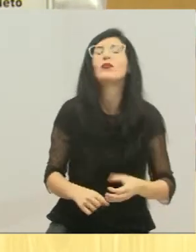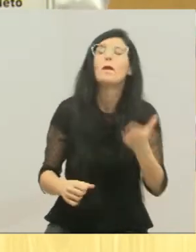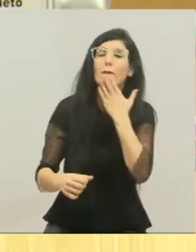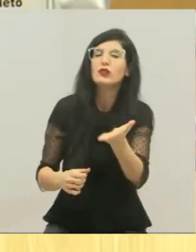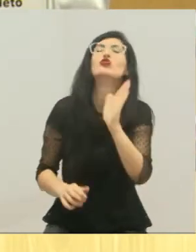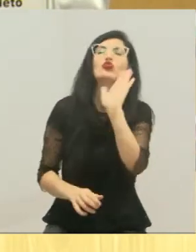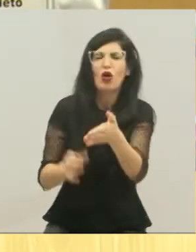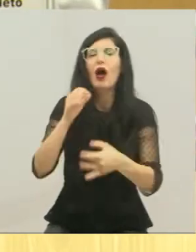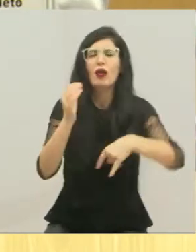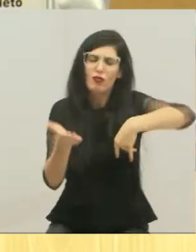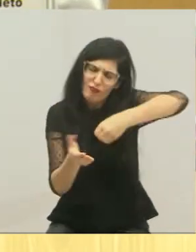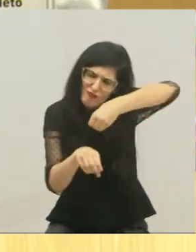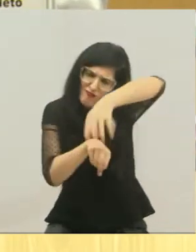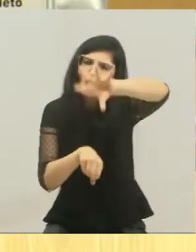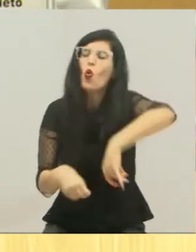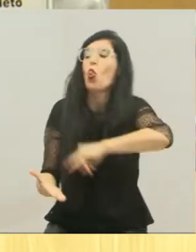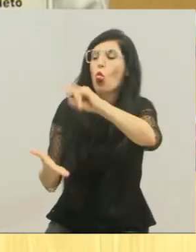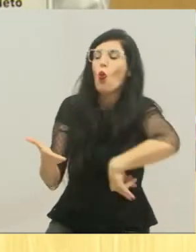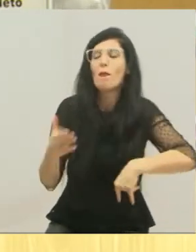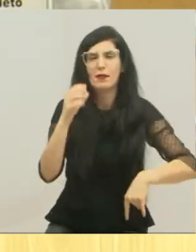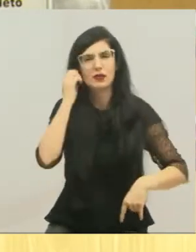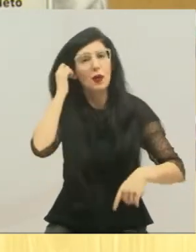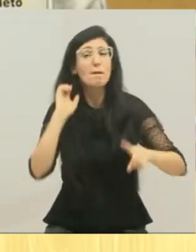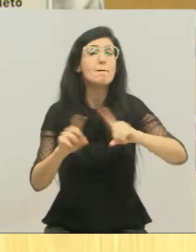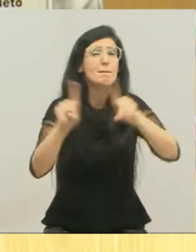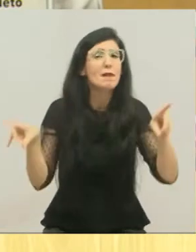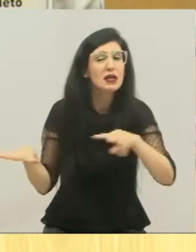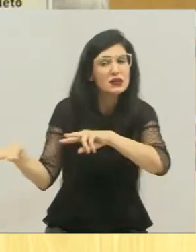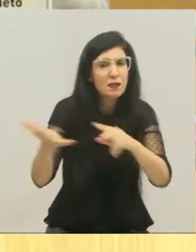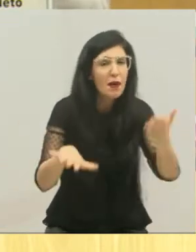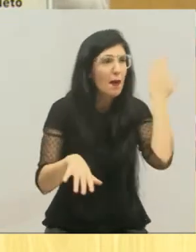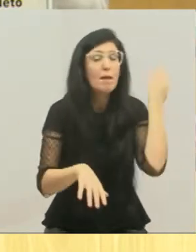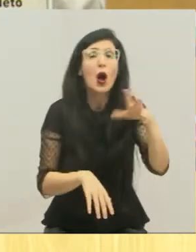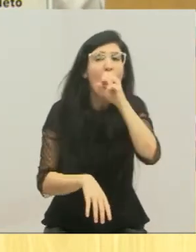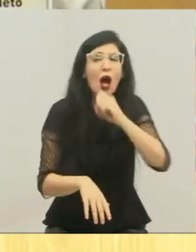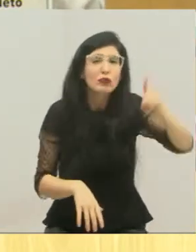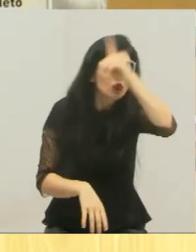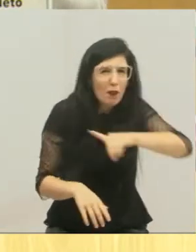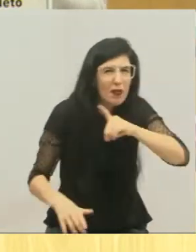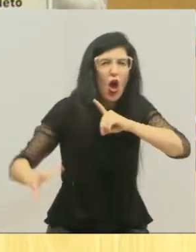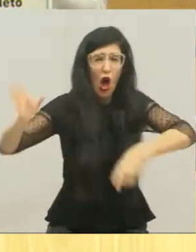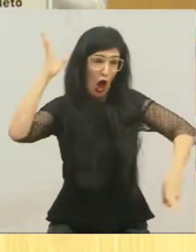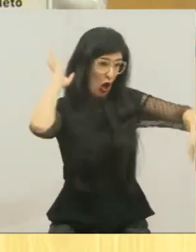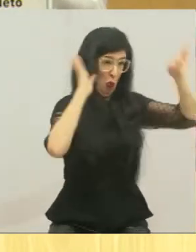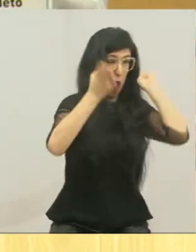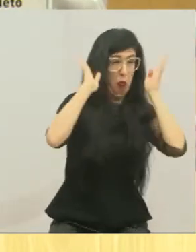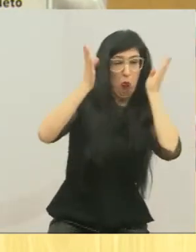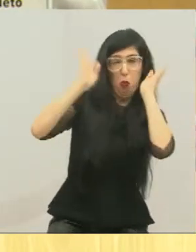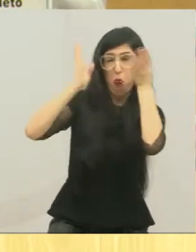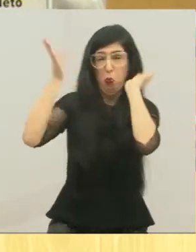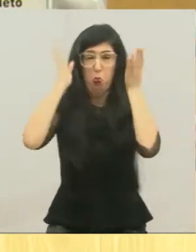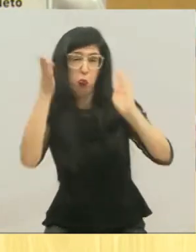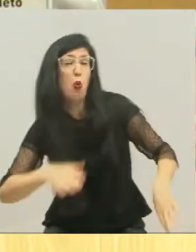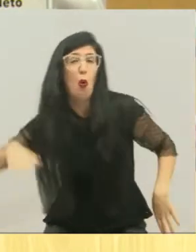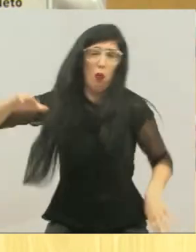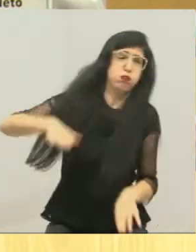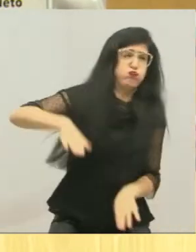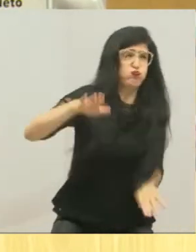ocasião, porém, no último fim de semana, a ponte foi danificada por uma máquina de grande porte que por ela